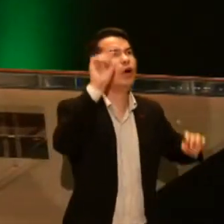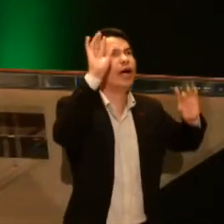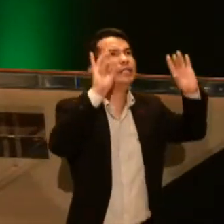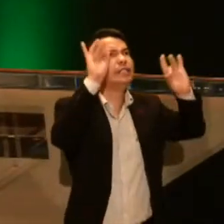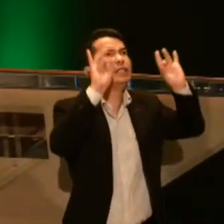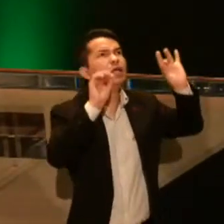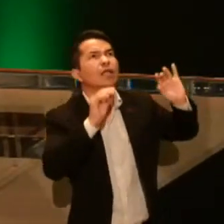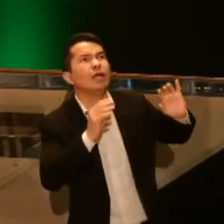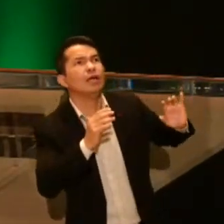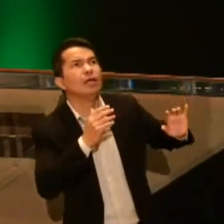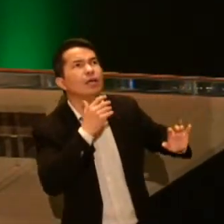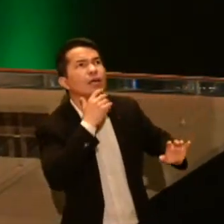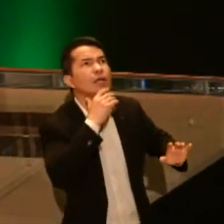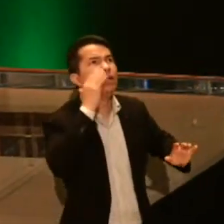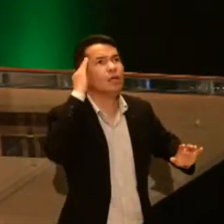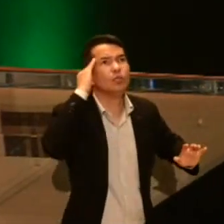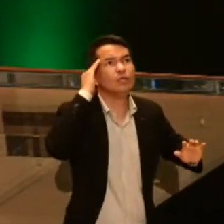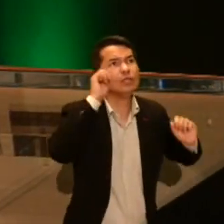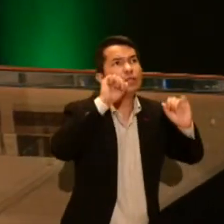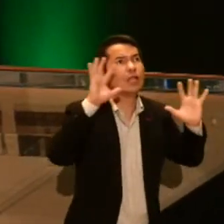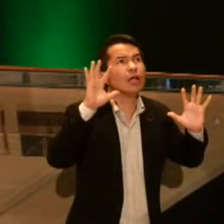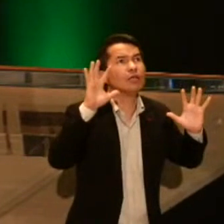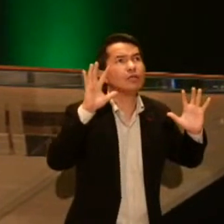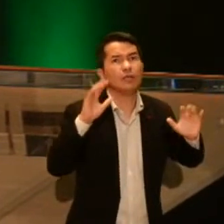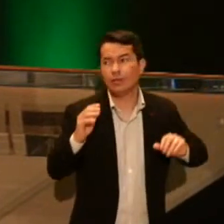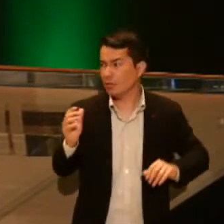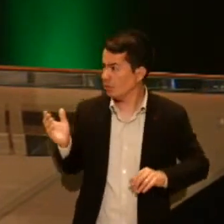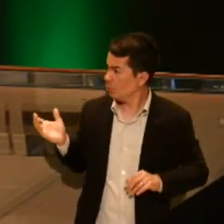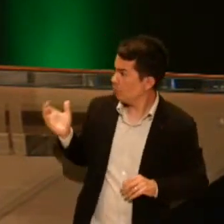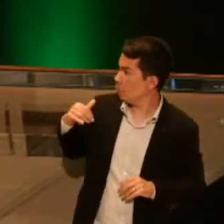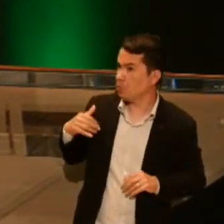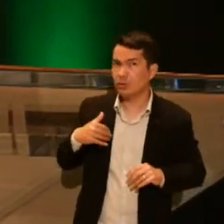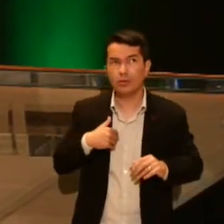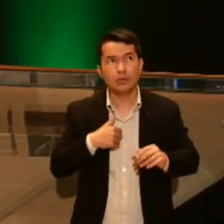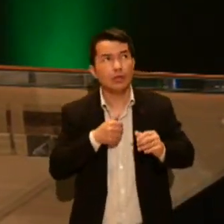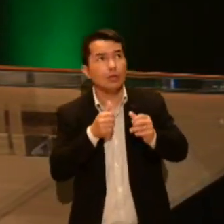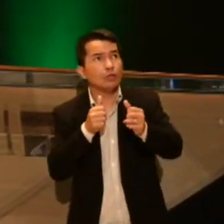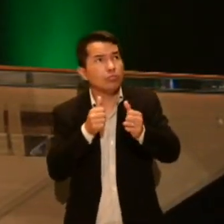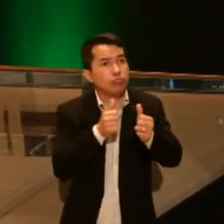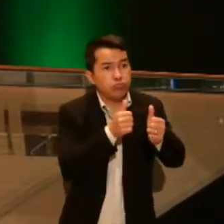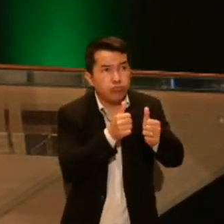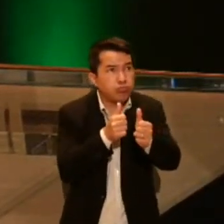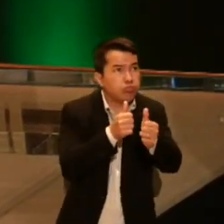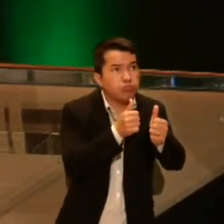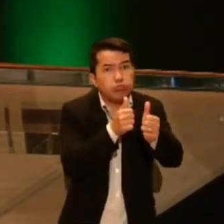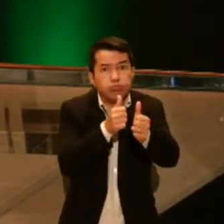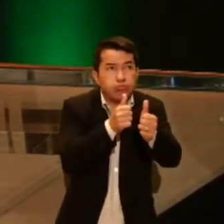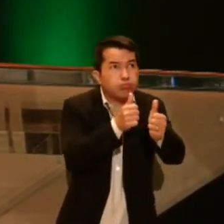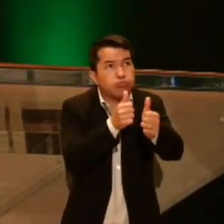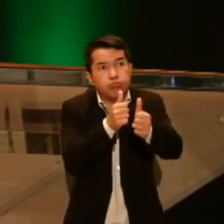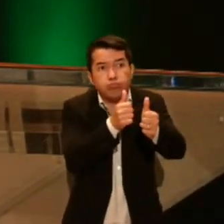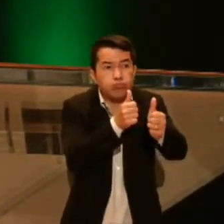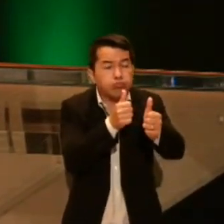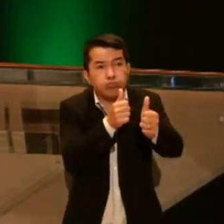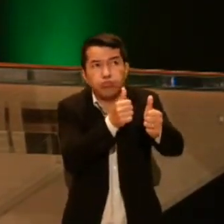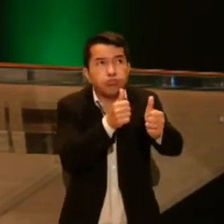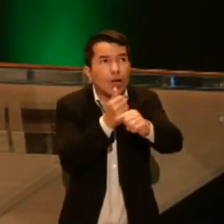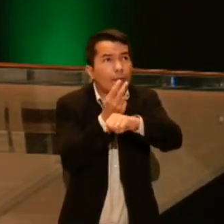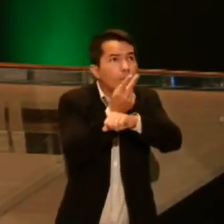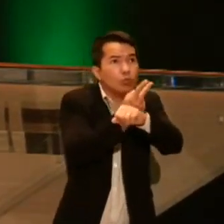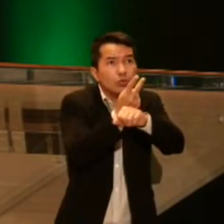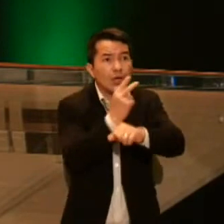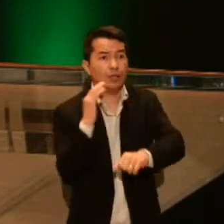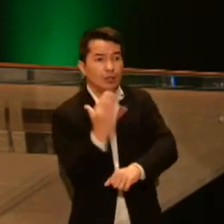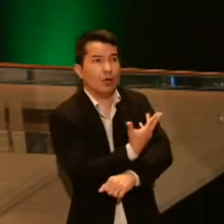sentido dela, eles decidiram buscar e adorar o Salvador. Por